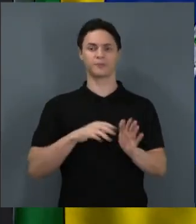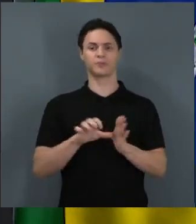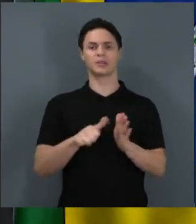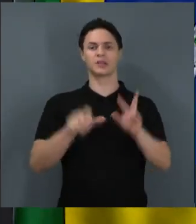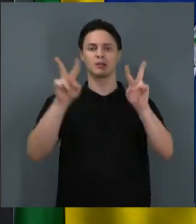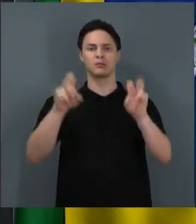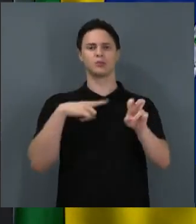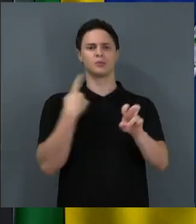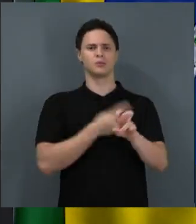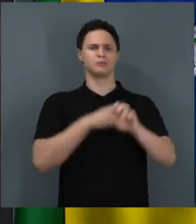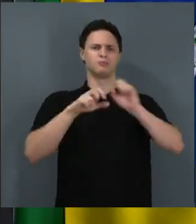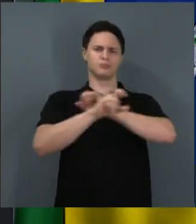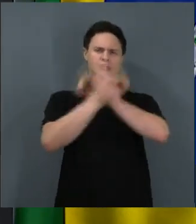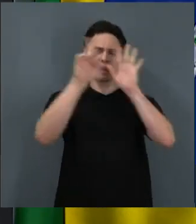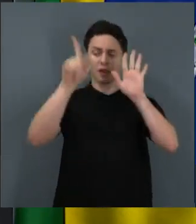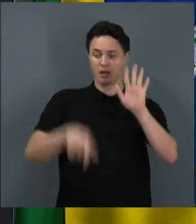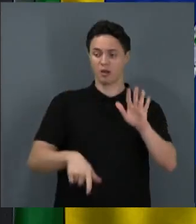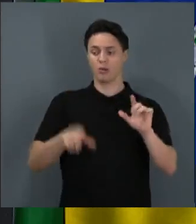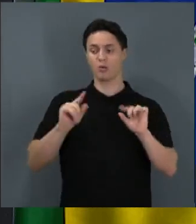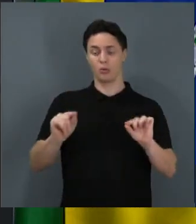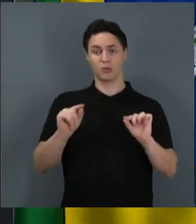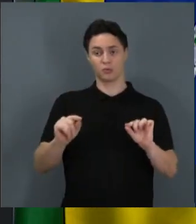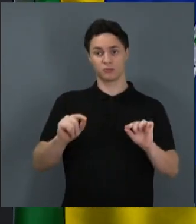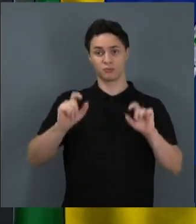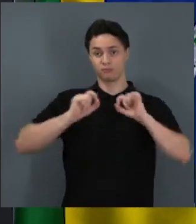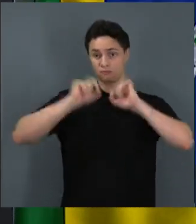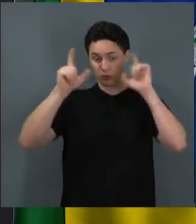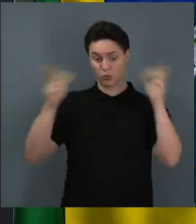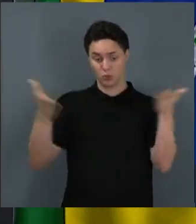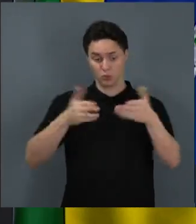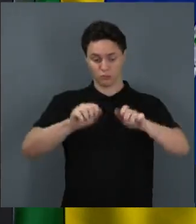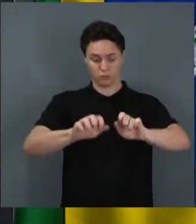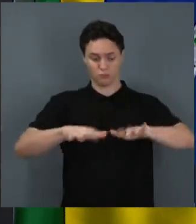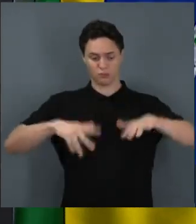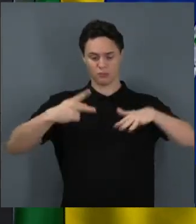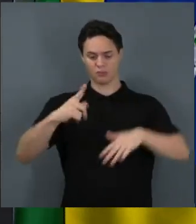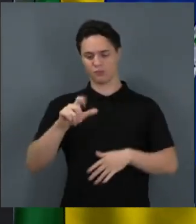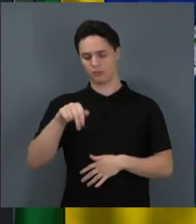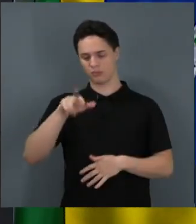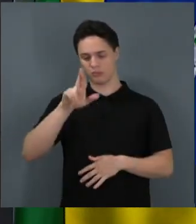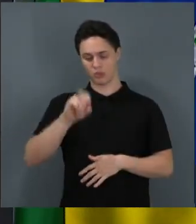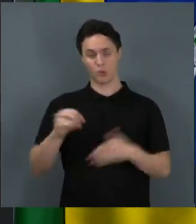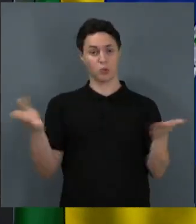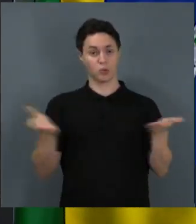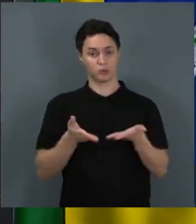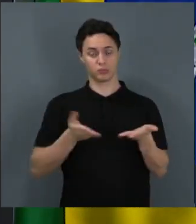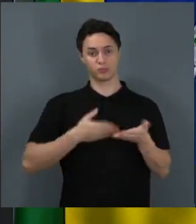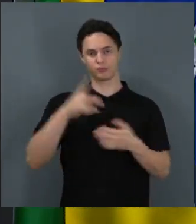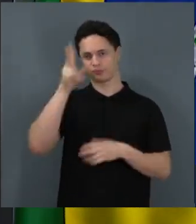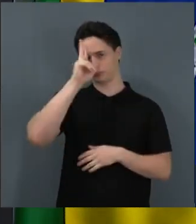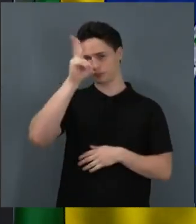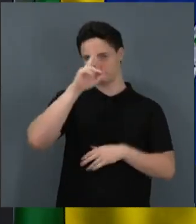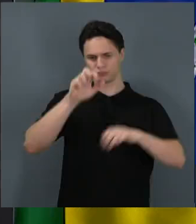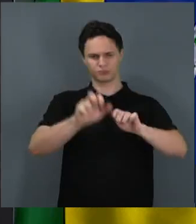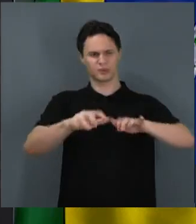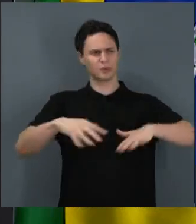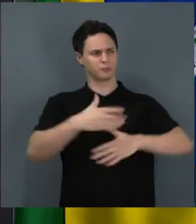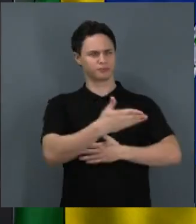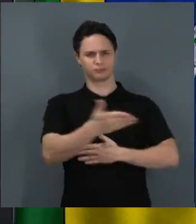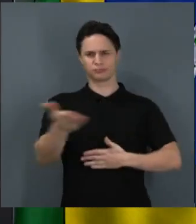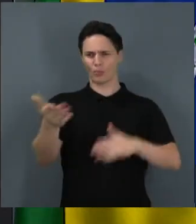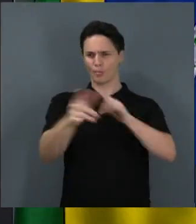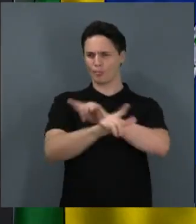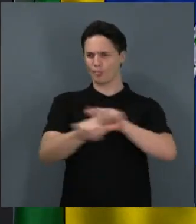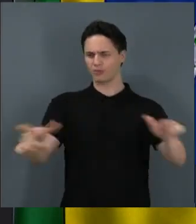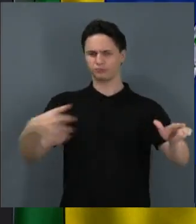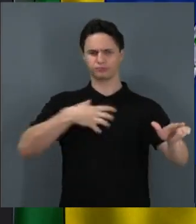claro e registrado aqui, neste plenário, nesta segunda-feira, com um plenário tão vazio, mas me